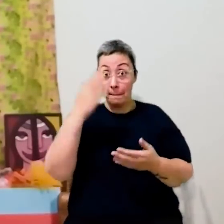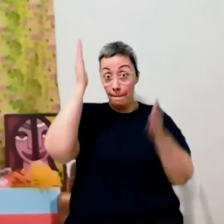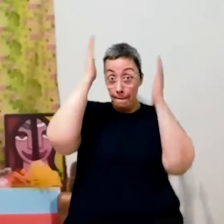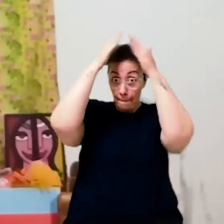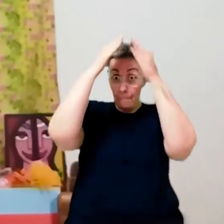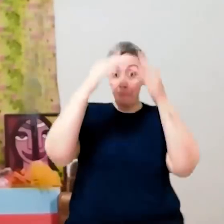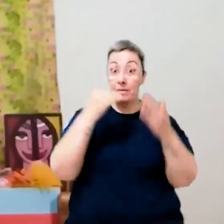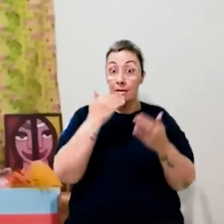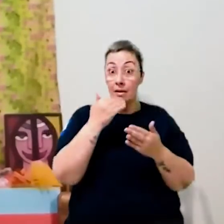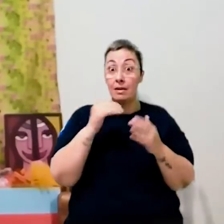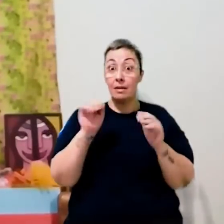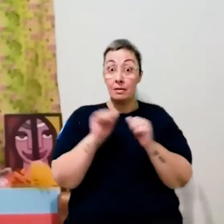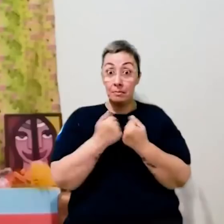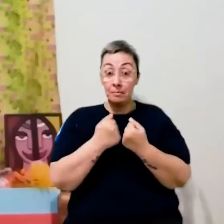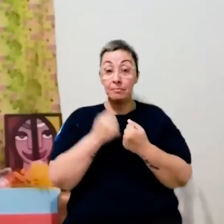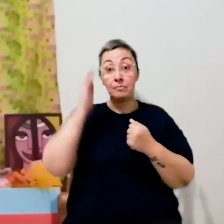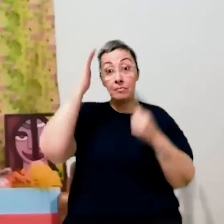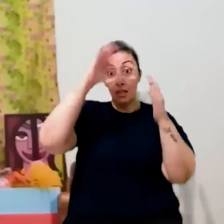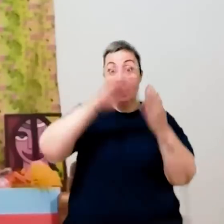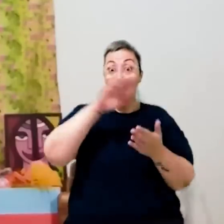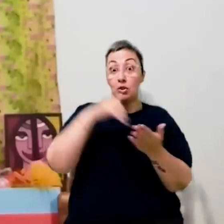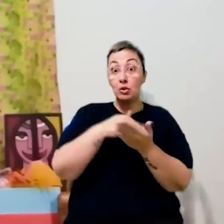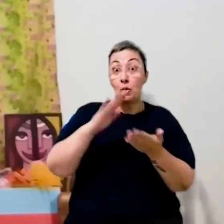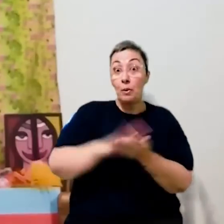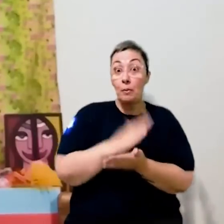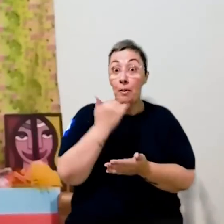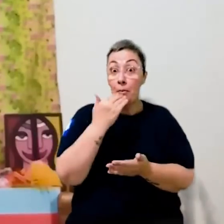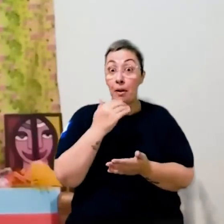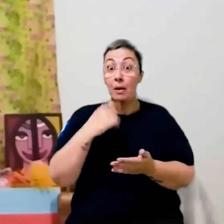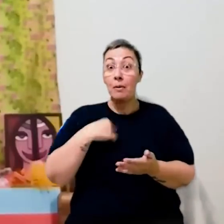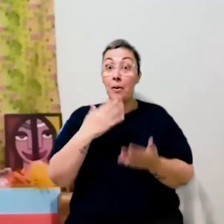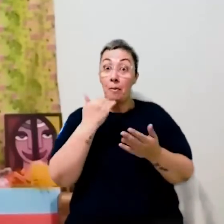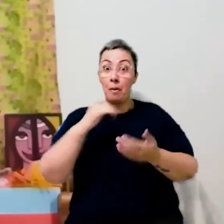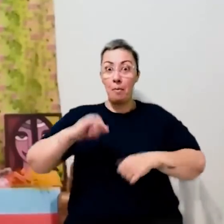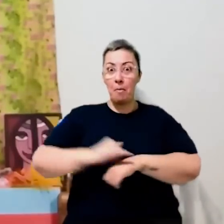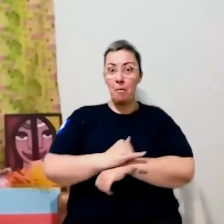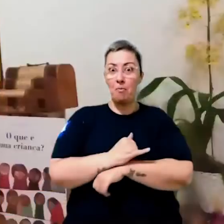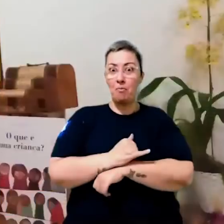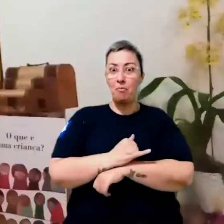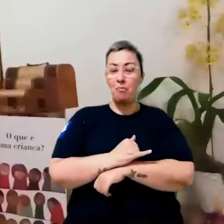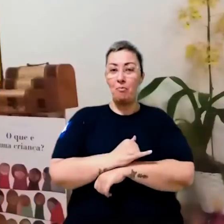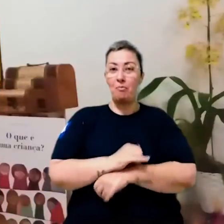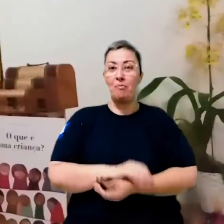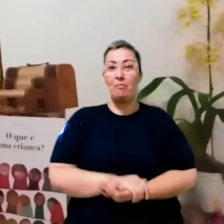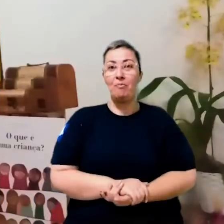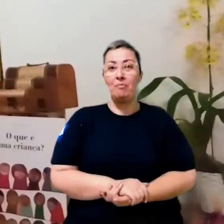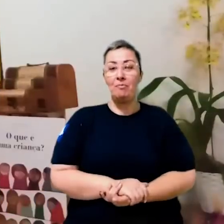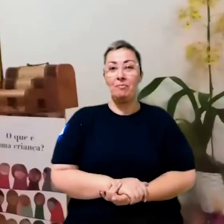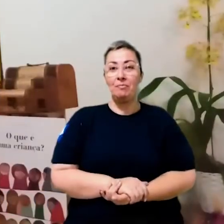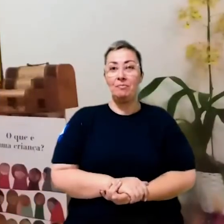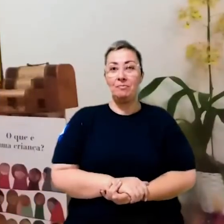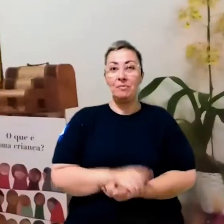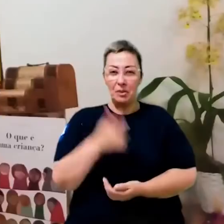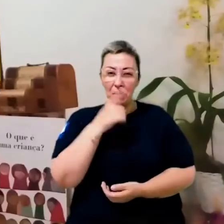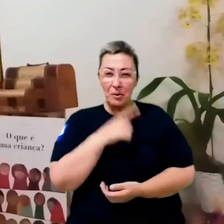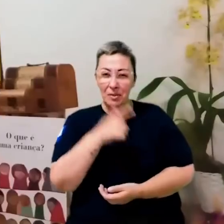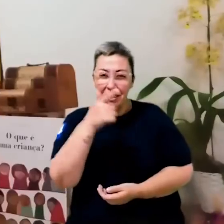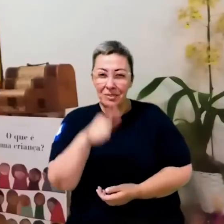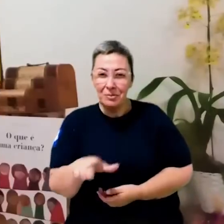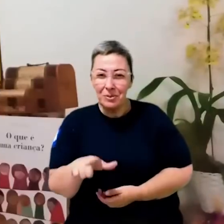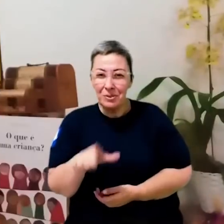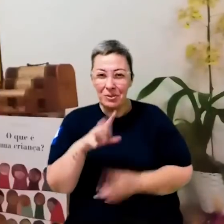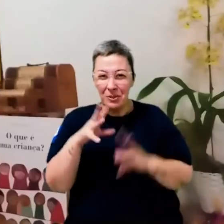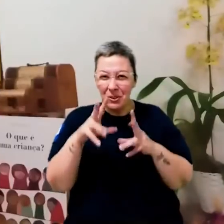papasse pão, se o papa tudo papasse, seria um papapapão. Vocês conseguem